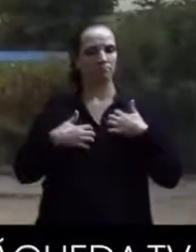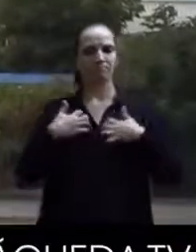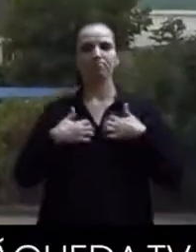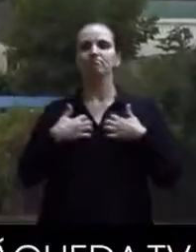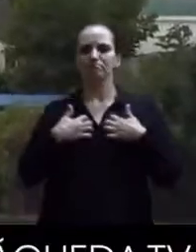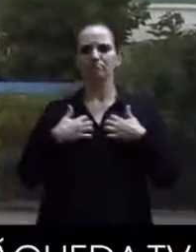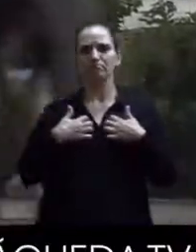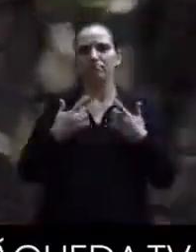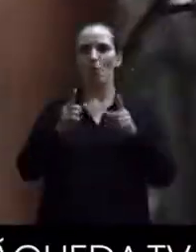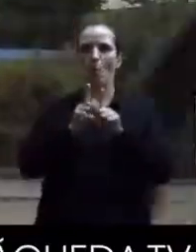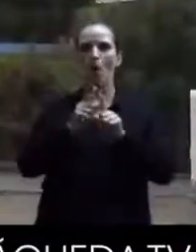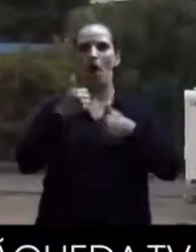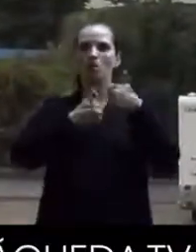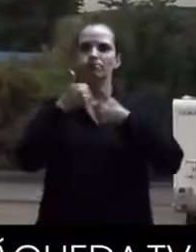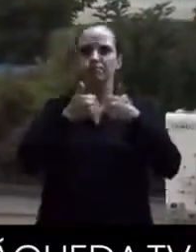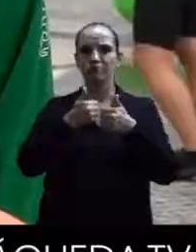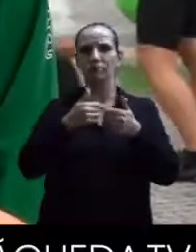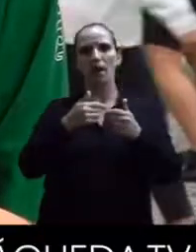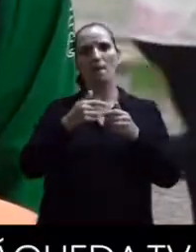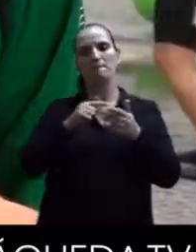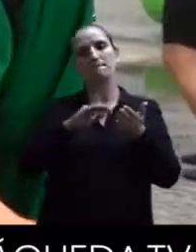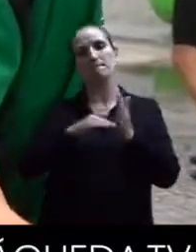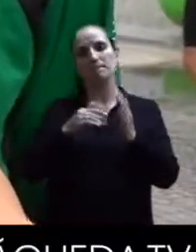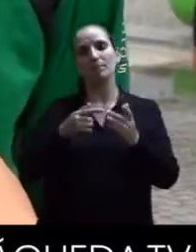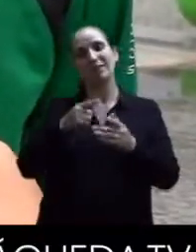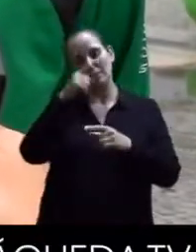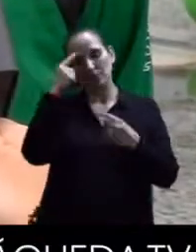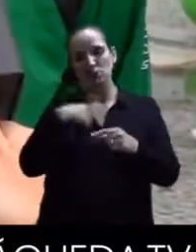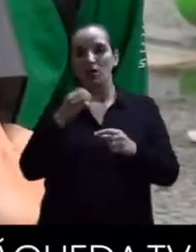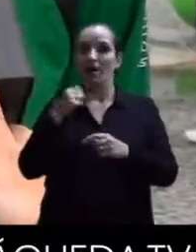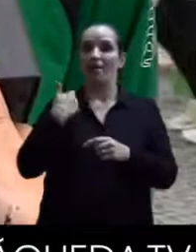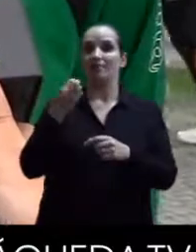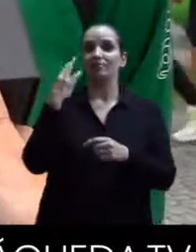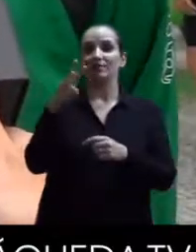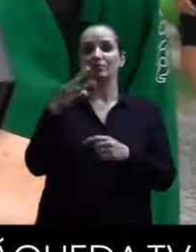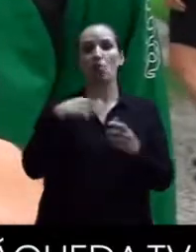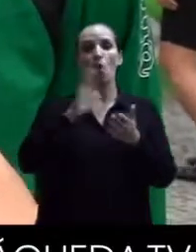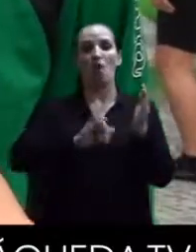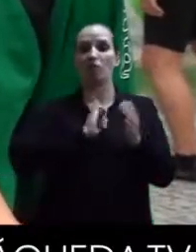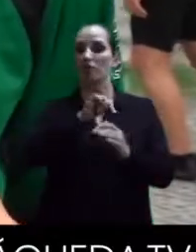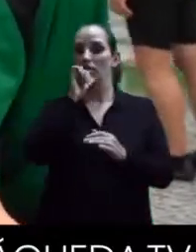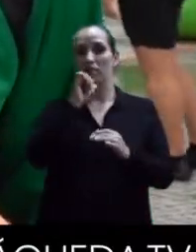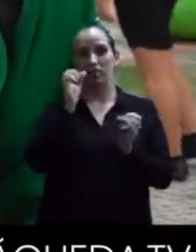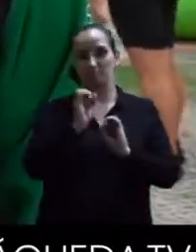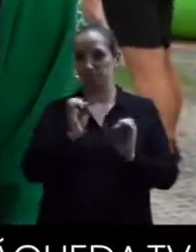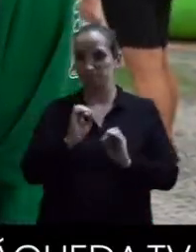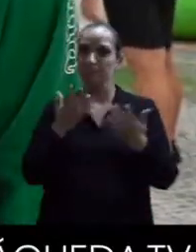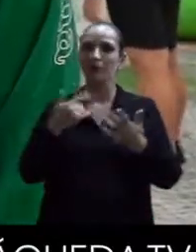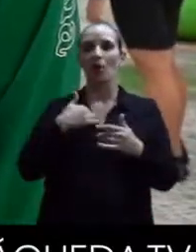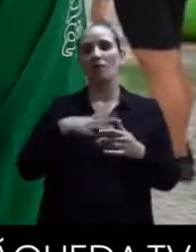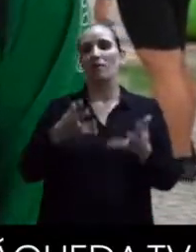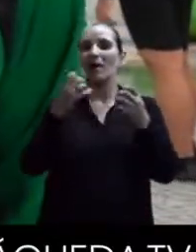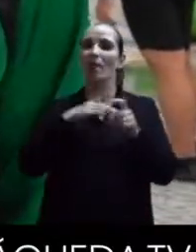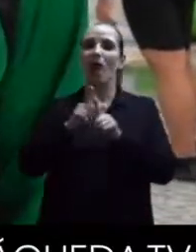A sensação foi sempre aquele espírito competitivo, a prova é dura, pronto, já ganhei 3 vezes, aqui o meu colega não, pronto,